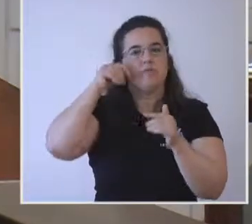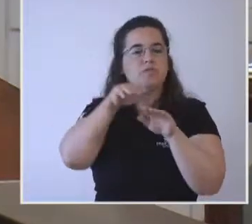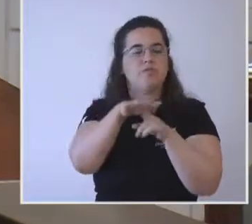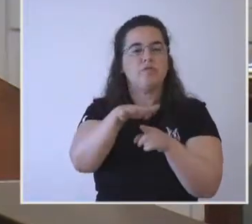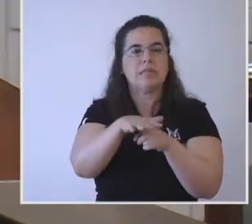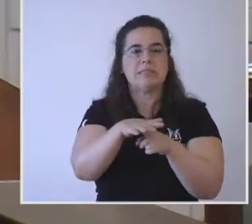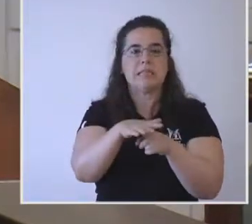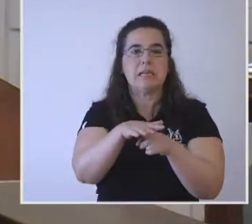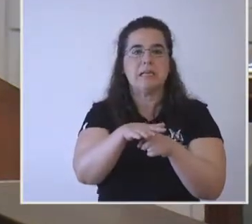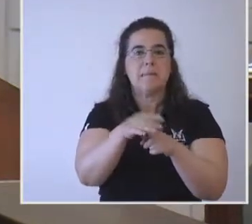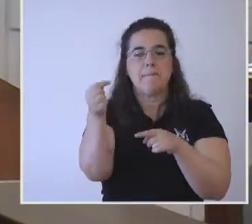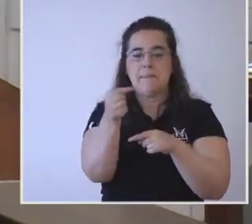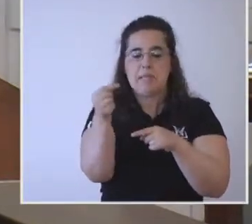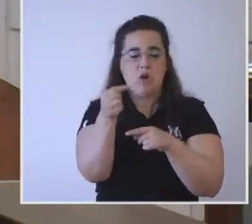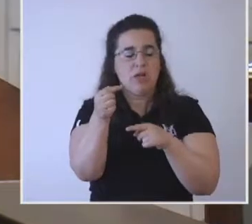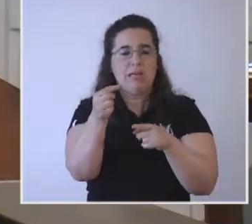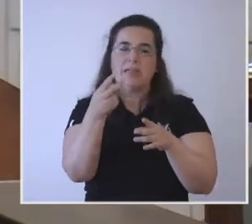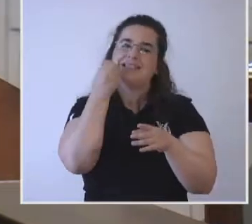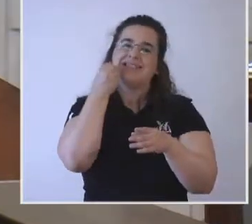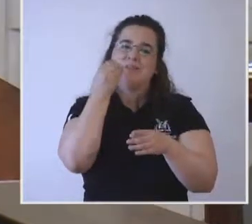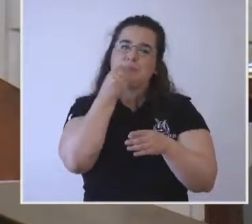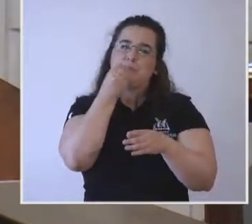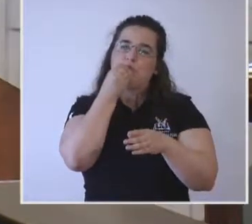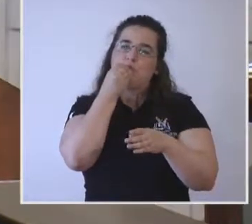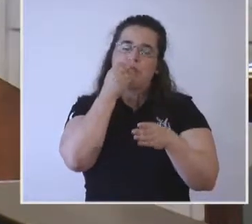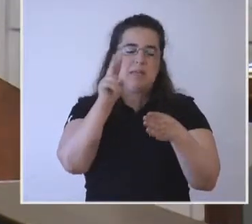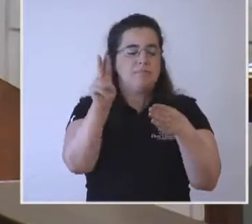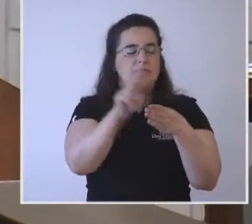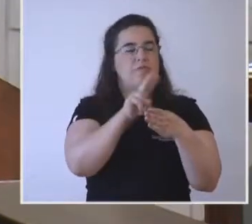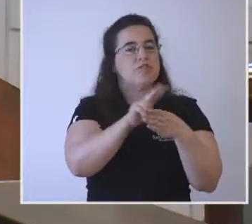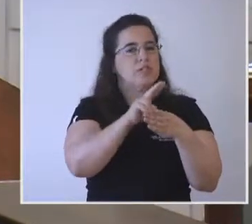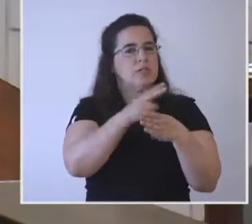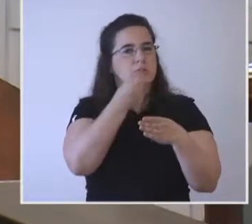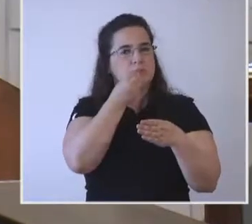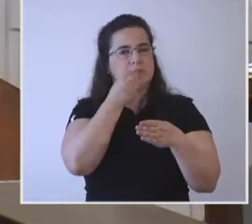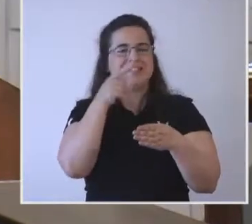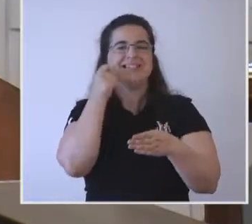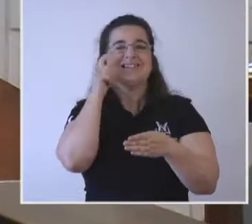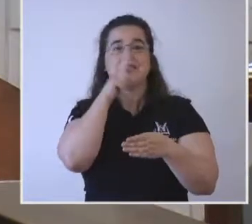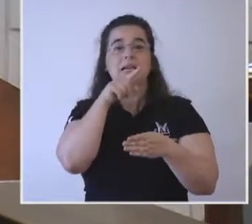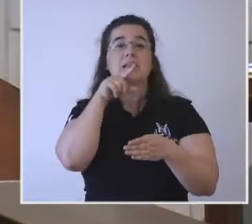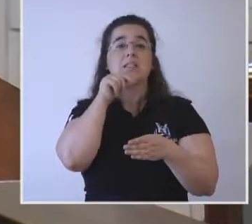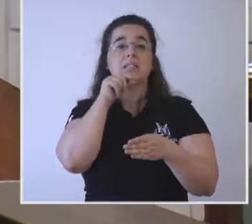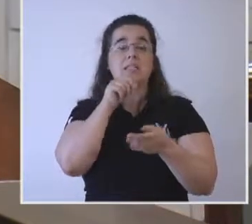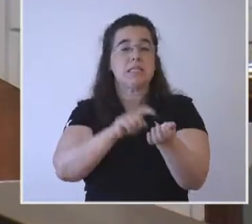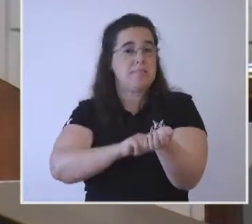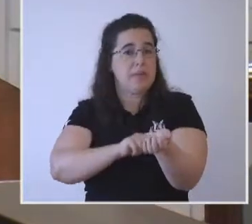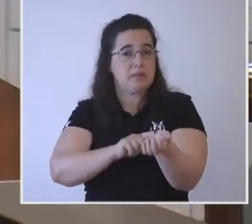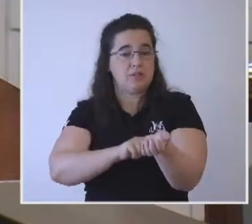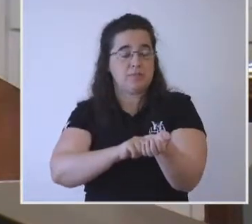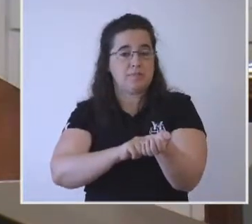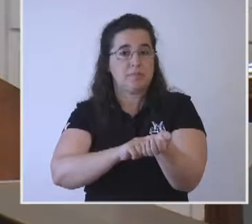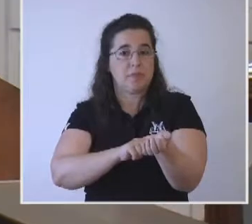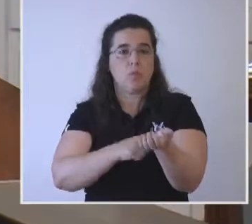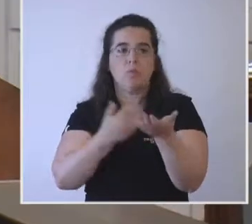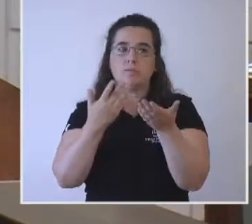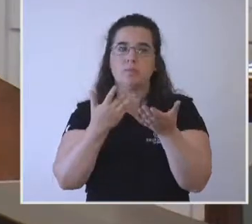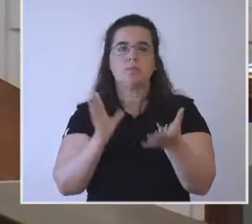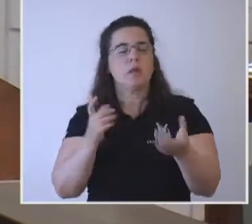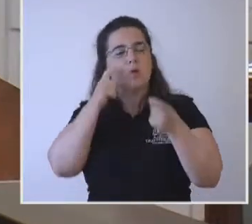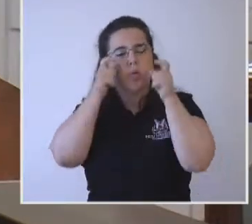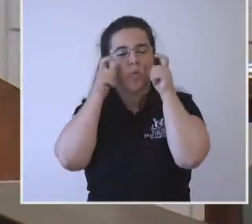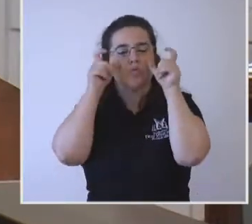véganos. Quando nós olhamos para a diabetes corrigida com o índice de massa corporal, portanto, estamos